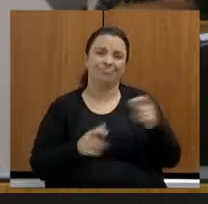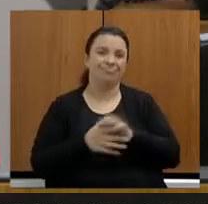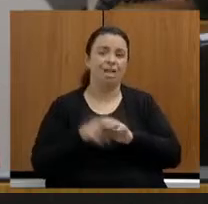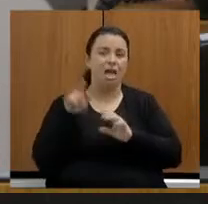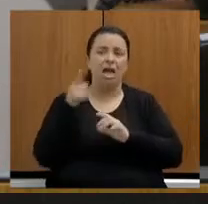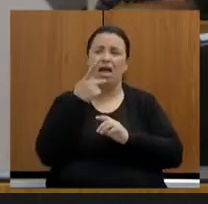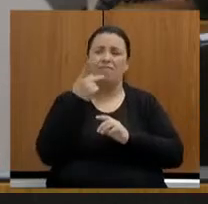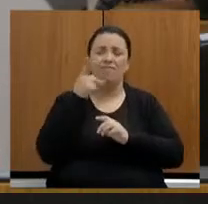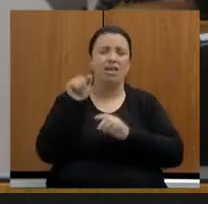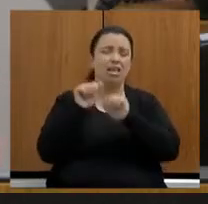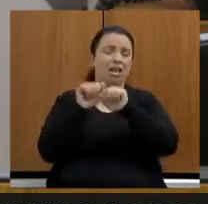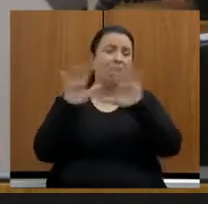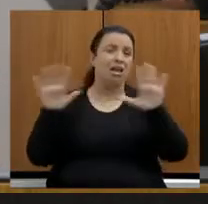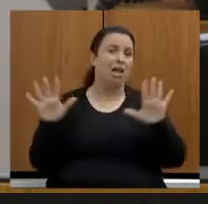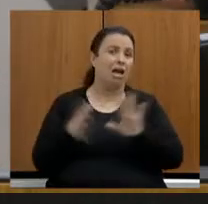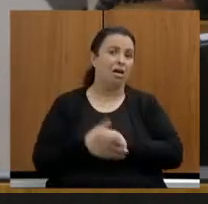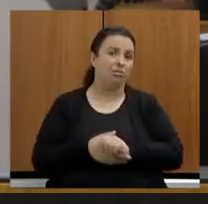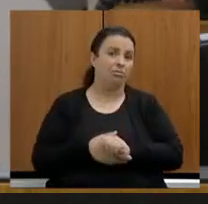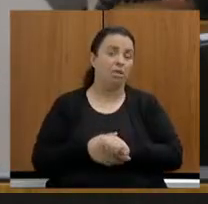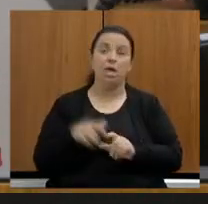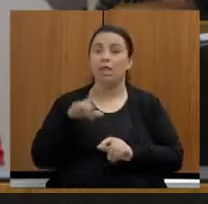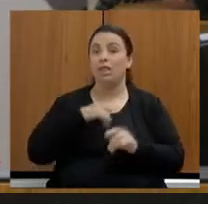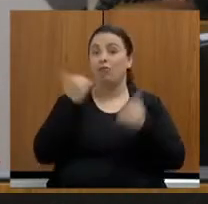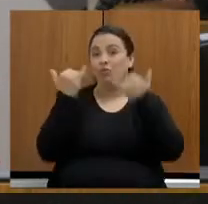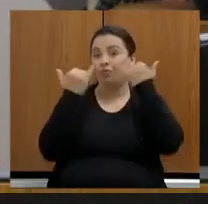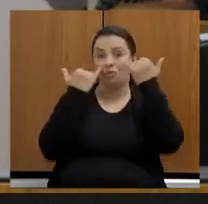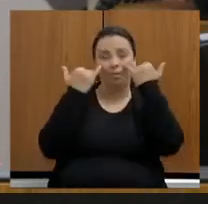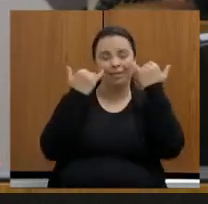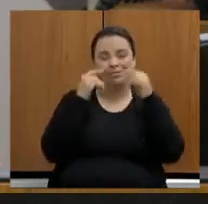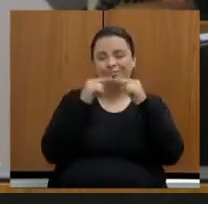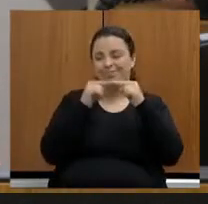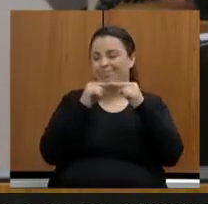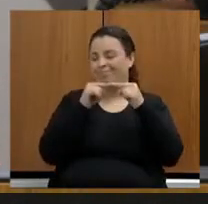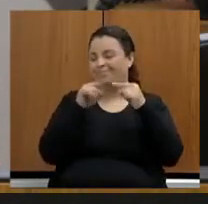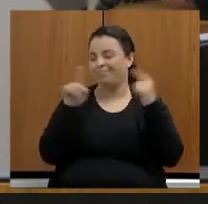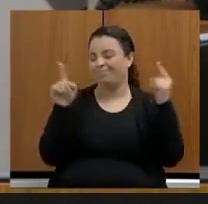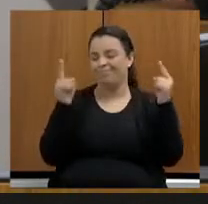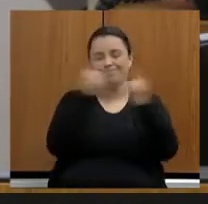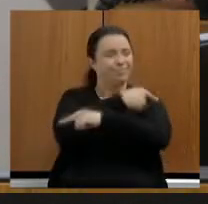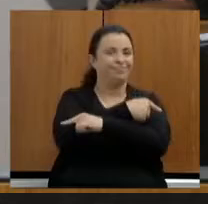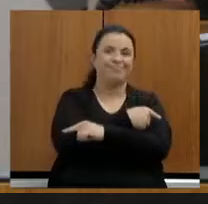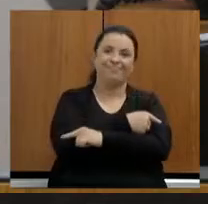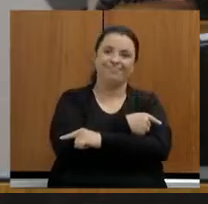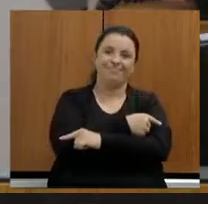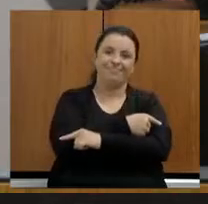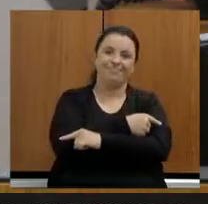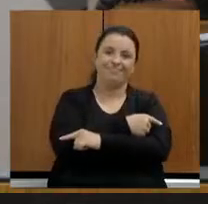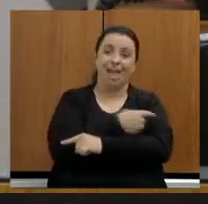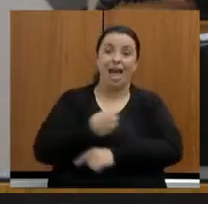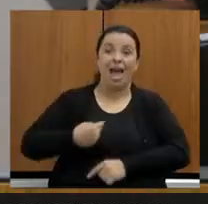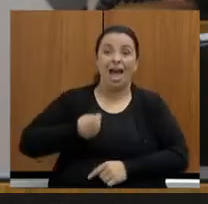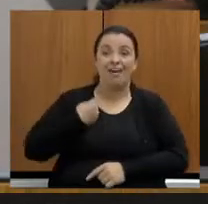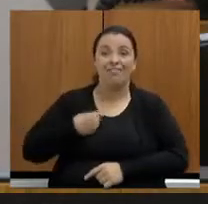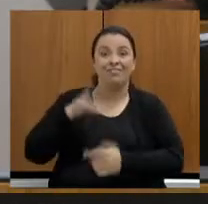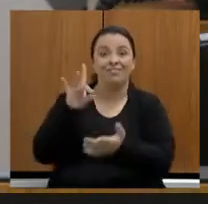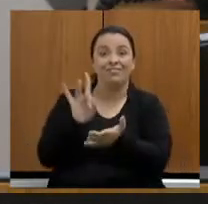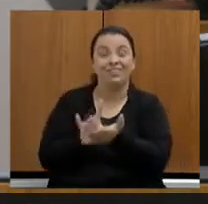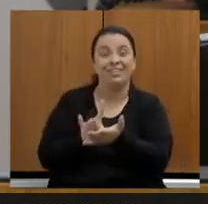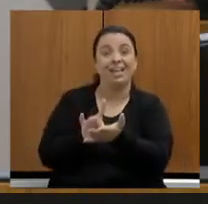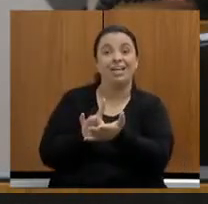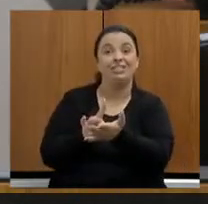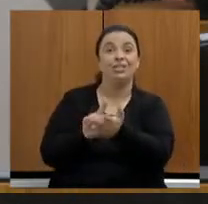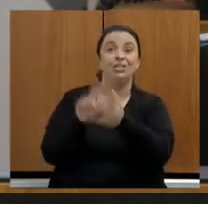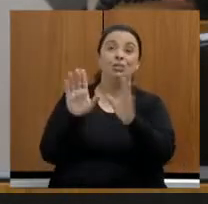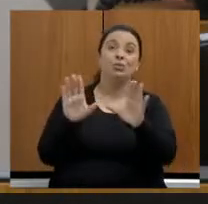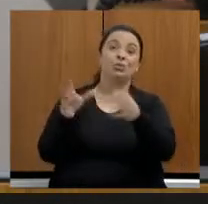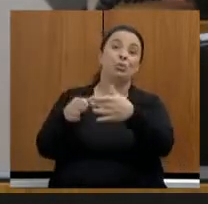uma informação que não correspondeu a vida EA realidade da do contracheque da